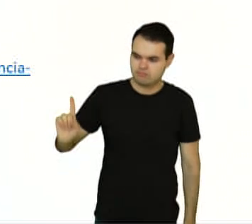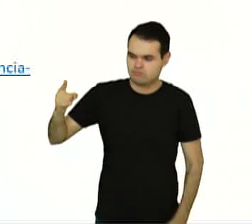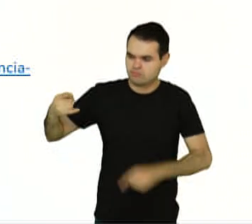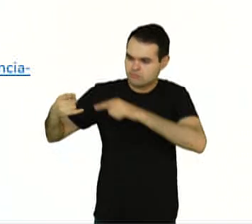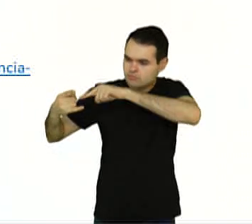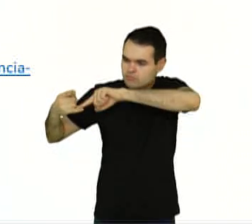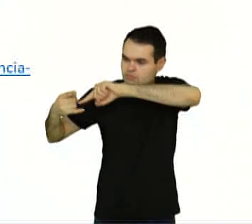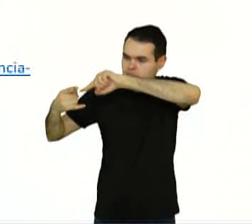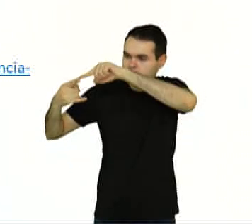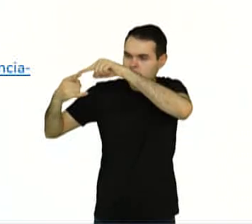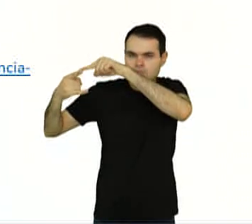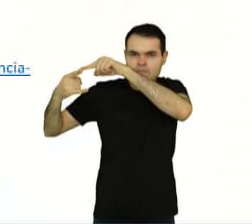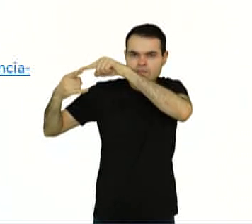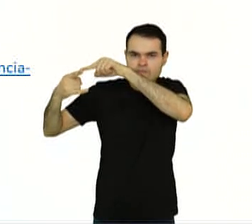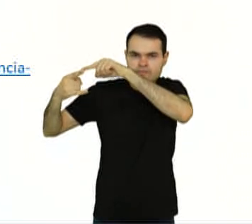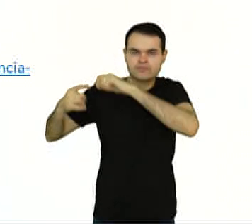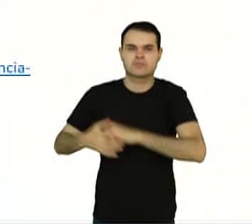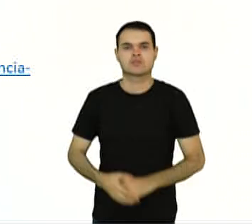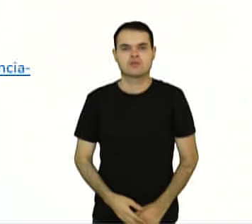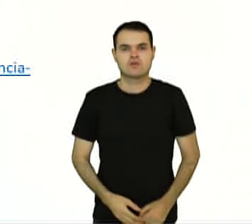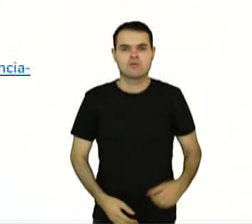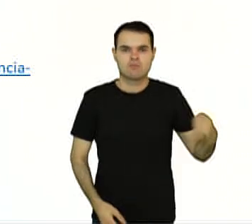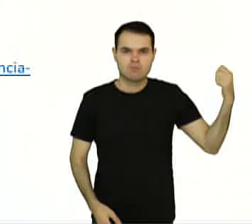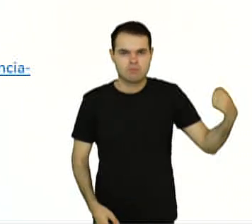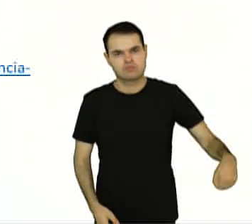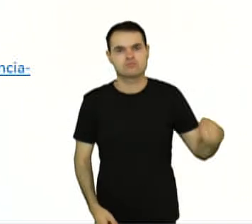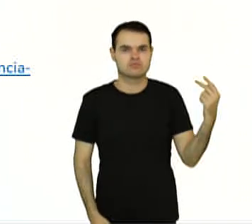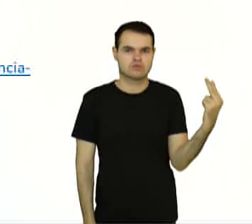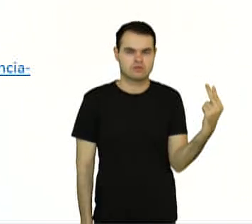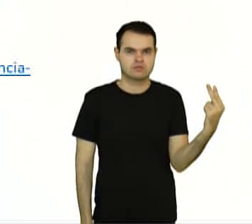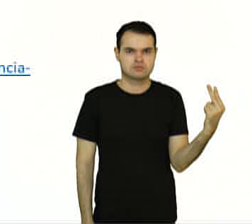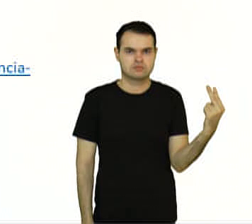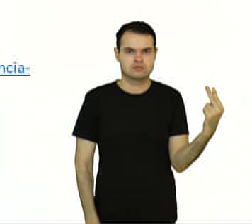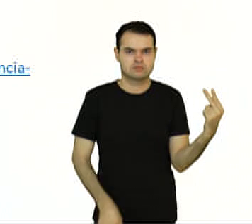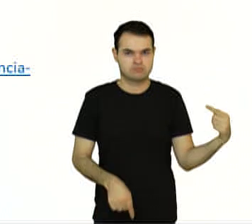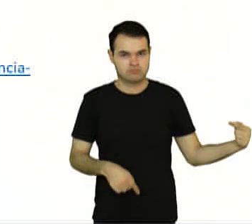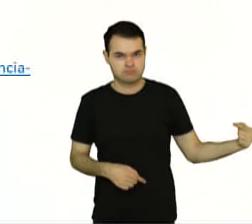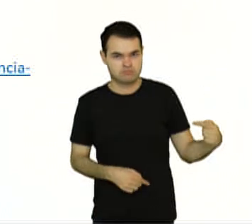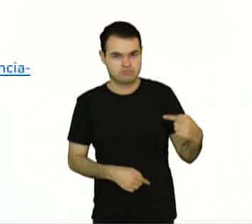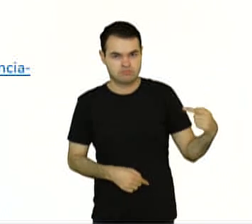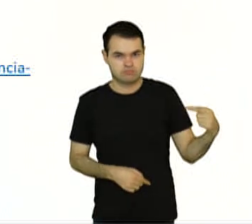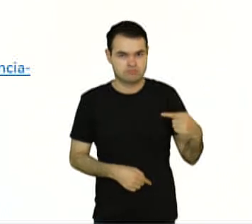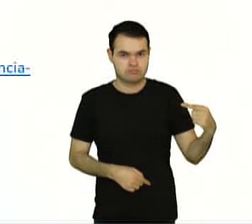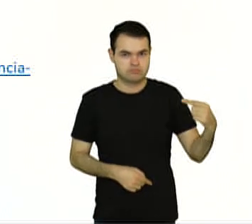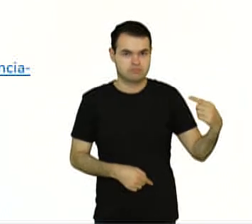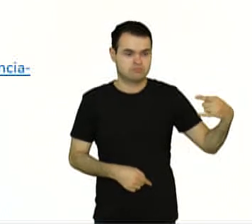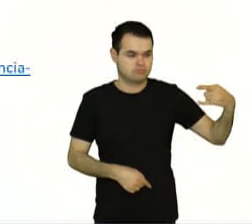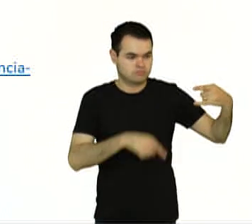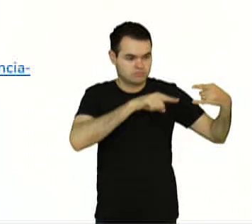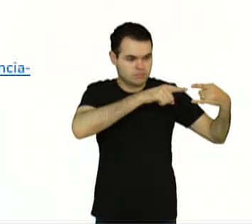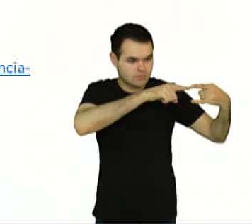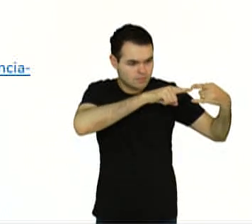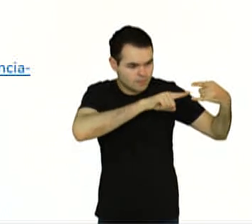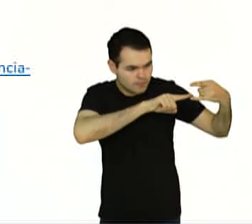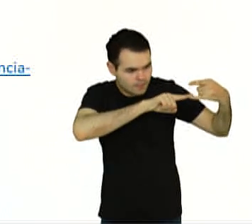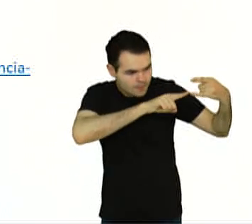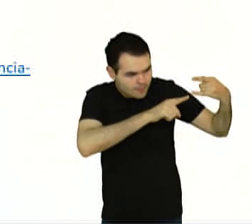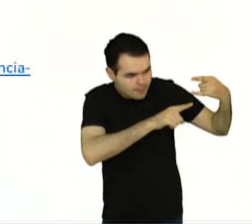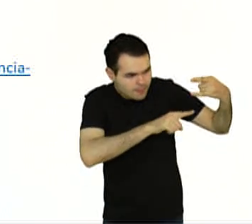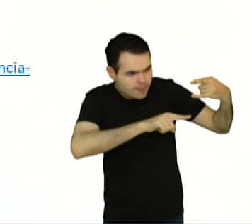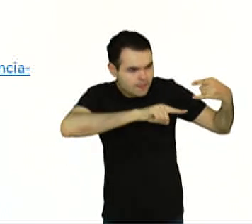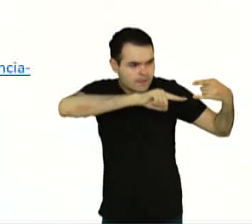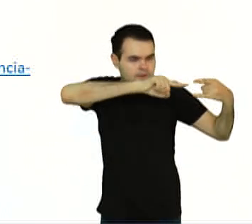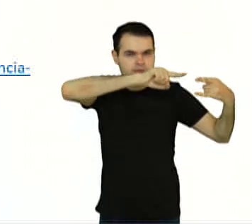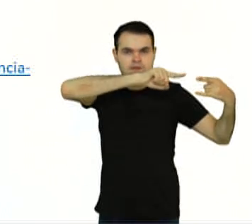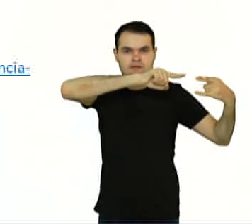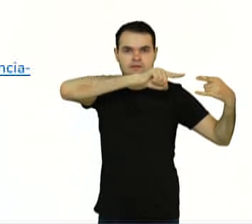pulso 2, ele está avançando para a esquerda, agora vindo pela parte de baixo. Perceba que vai ter o encontro